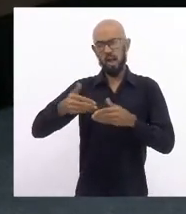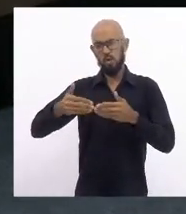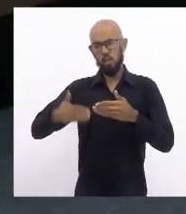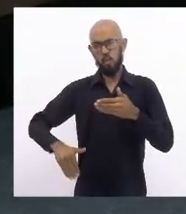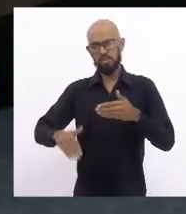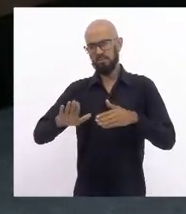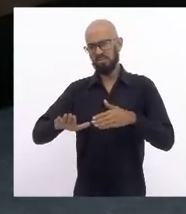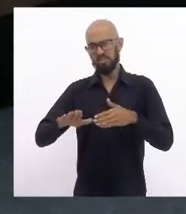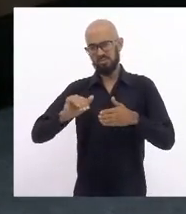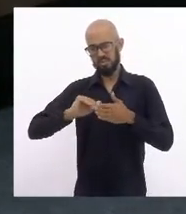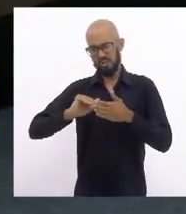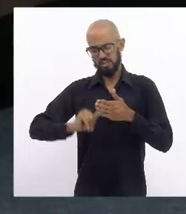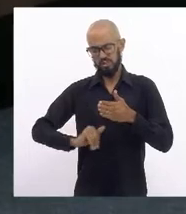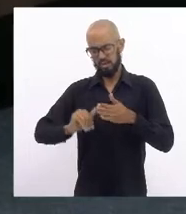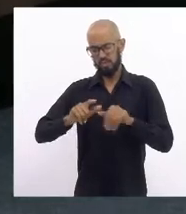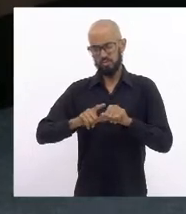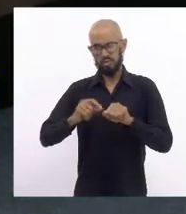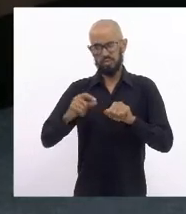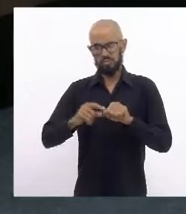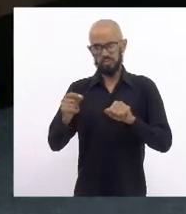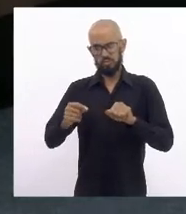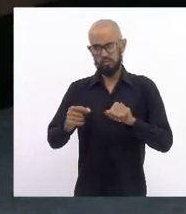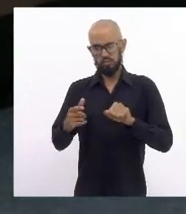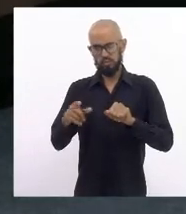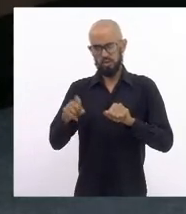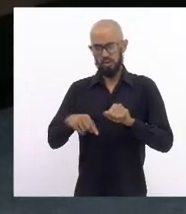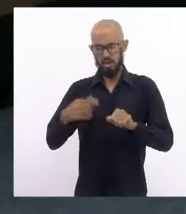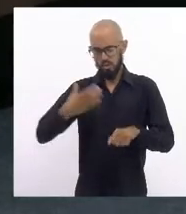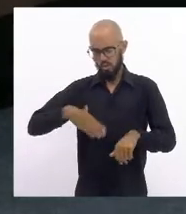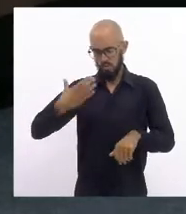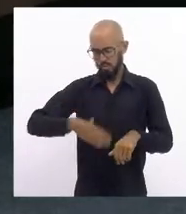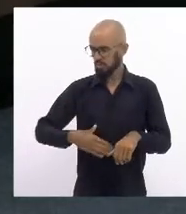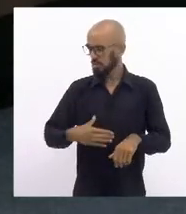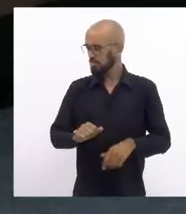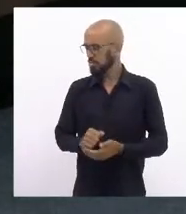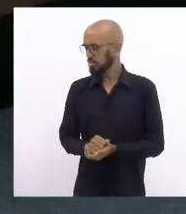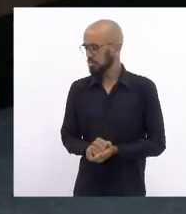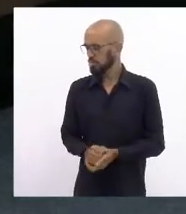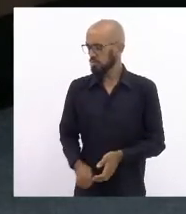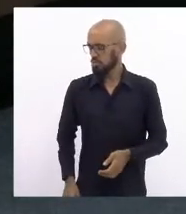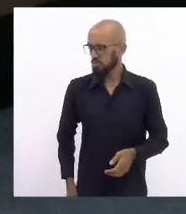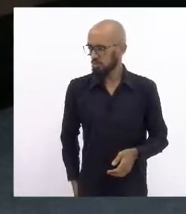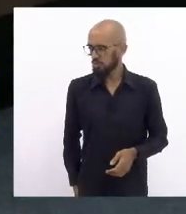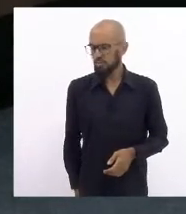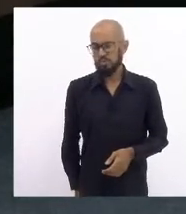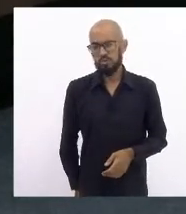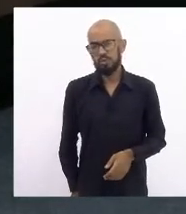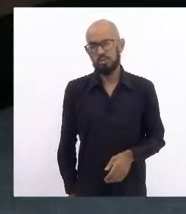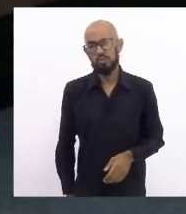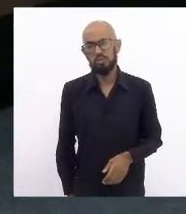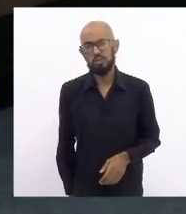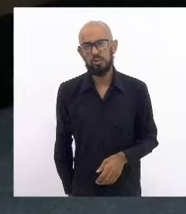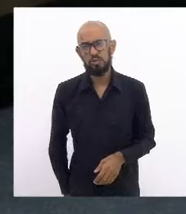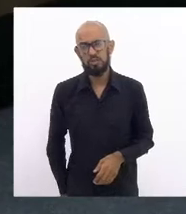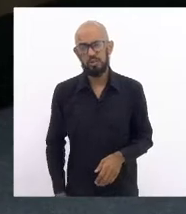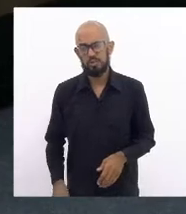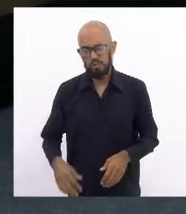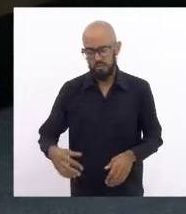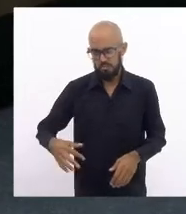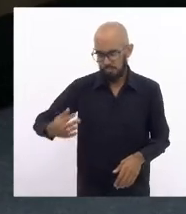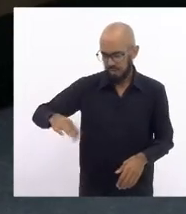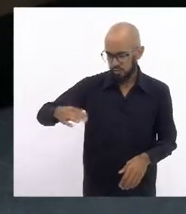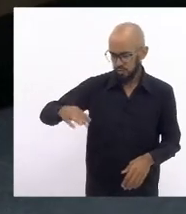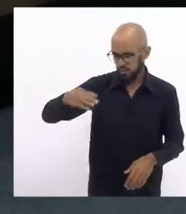suprimir os artigos é um comportamento que fere os autores do projeto.